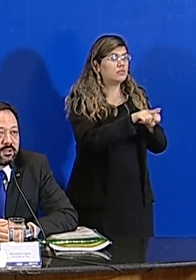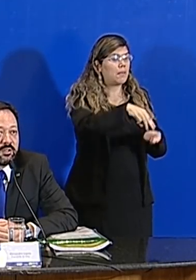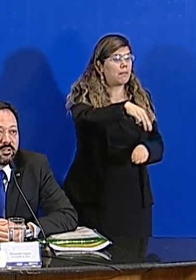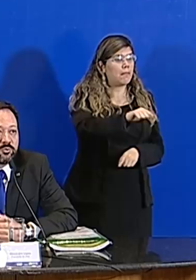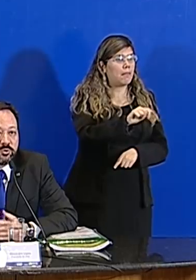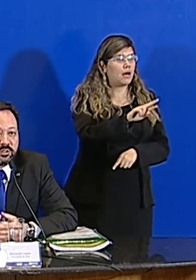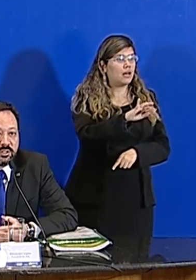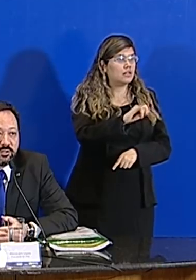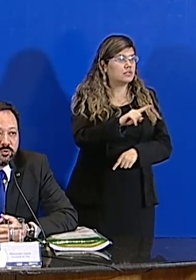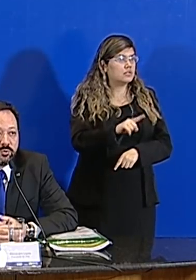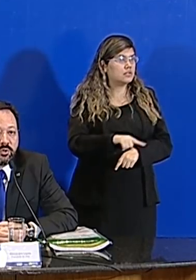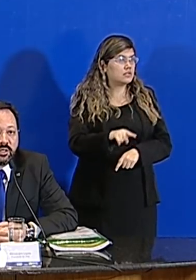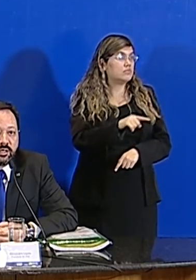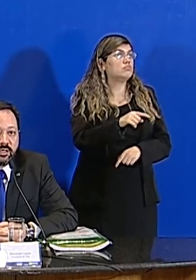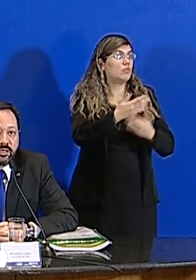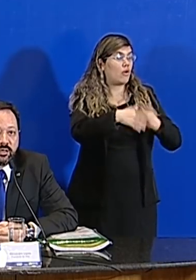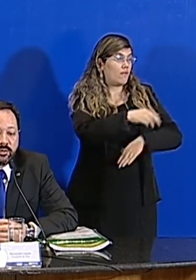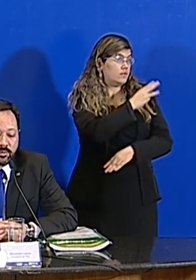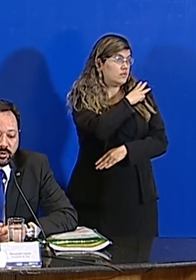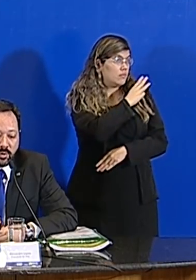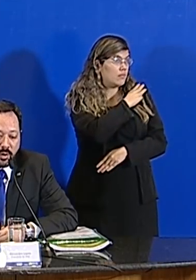médio, suscitando